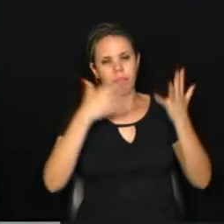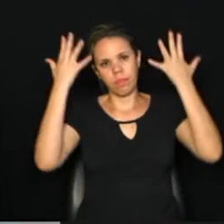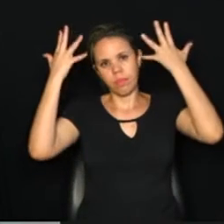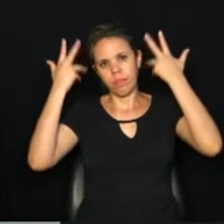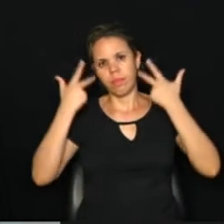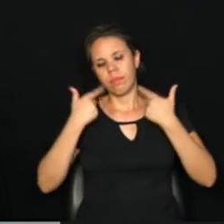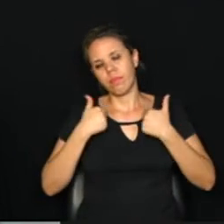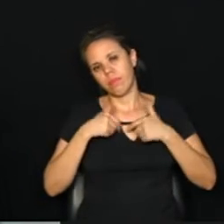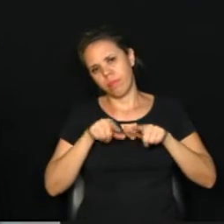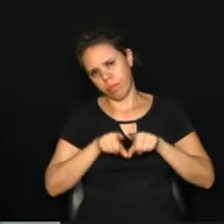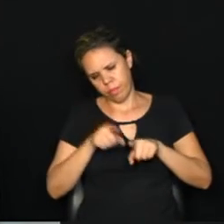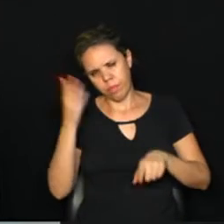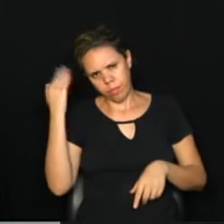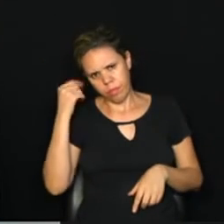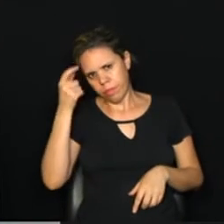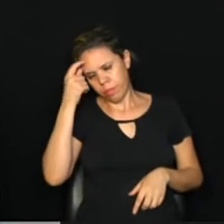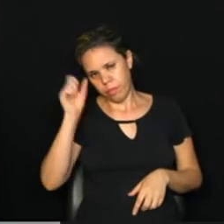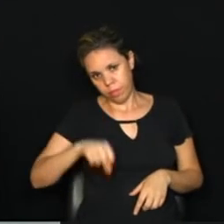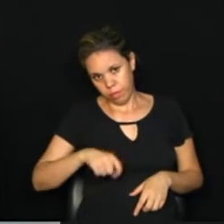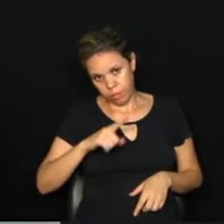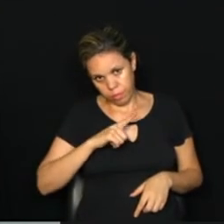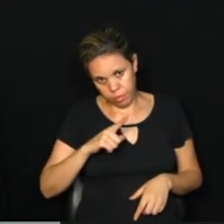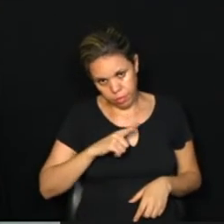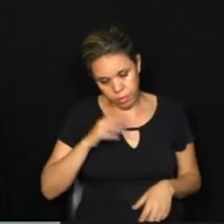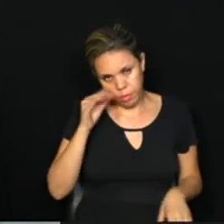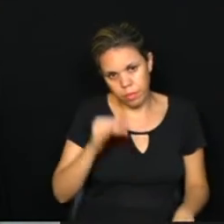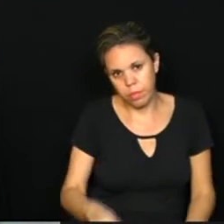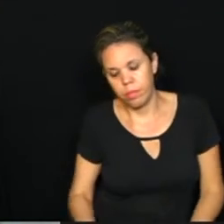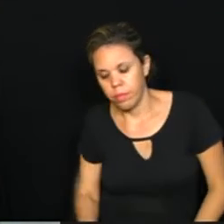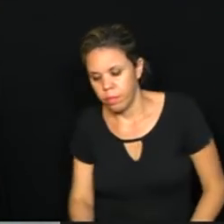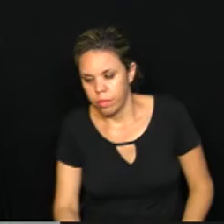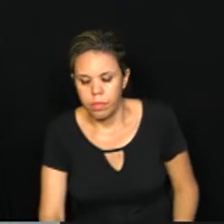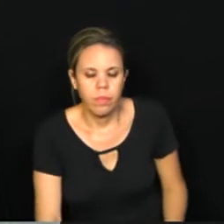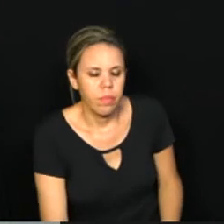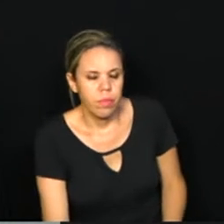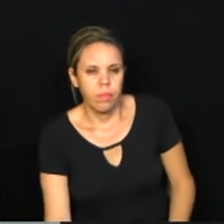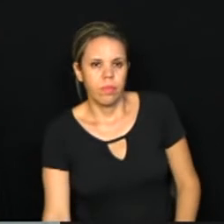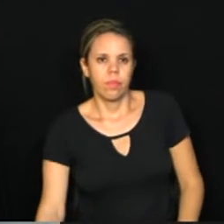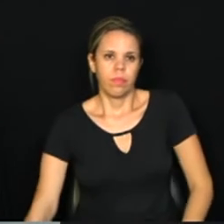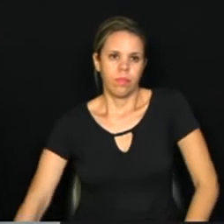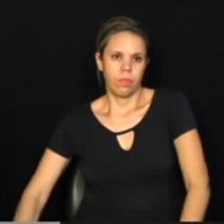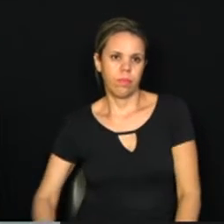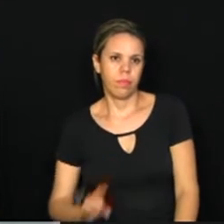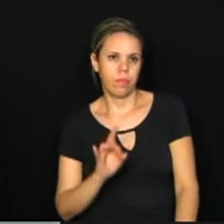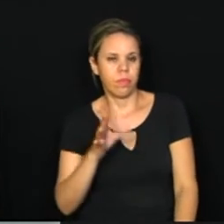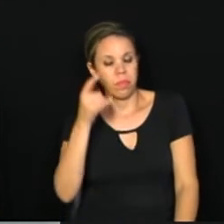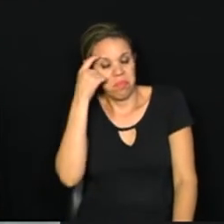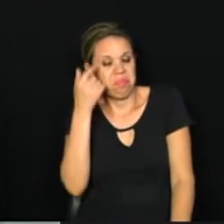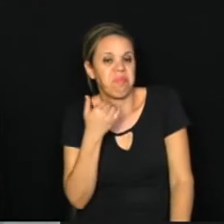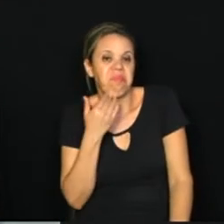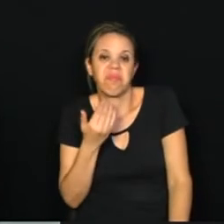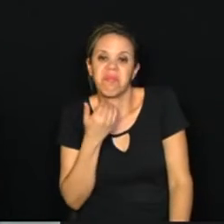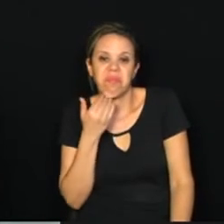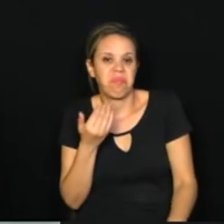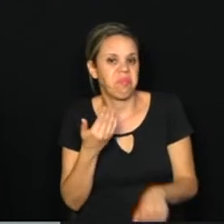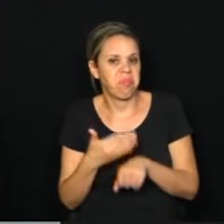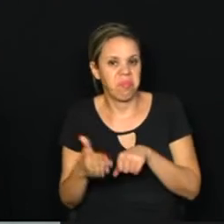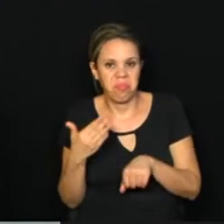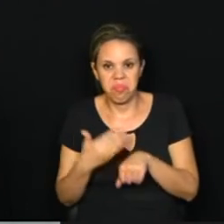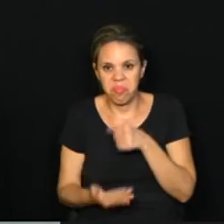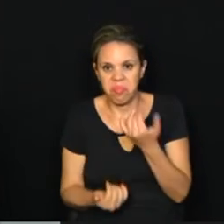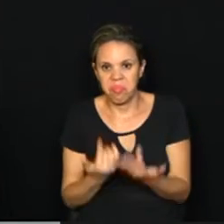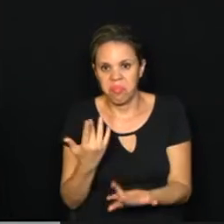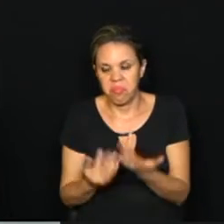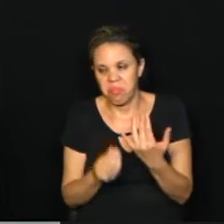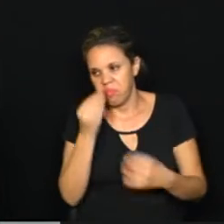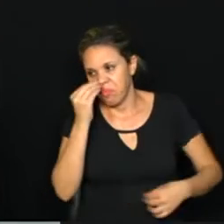As pessoas têm essa consciência, mas, curiosamente, só tem a consciência, não tem uma prática, né? Então, o